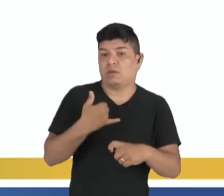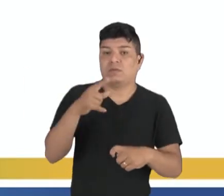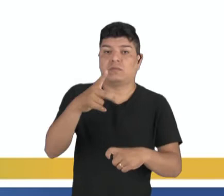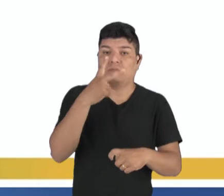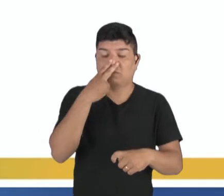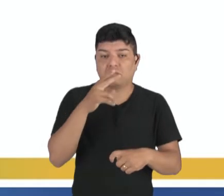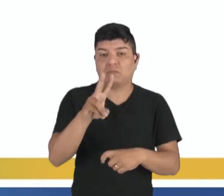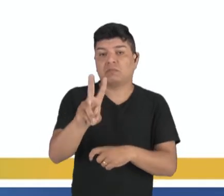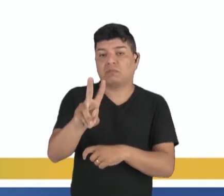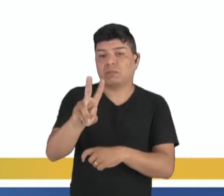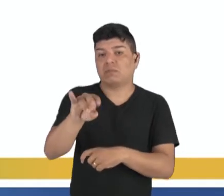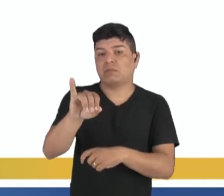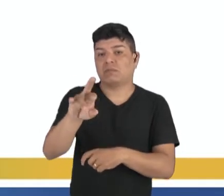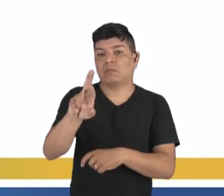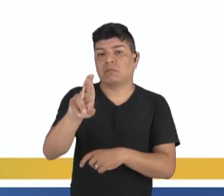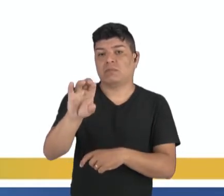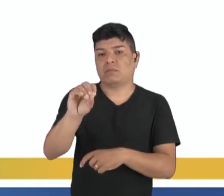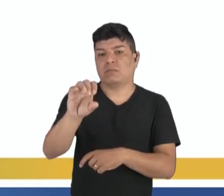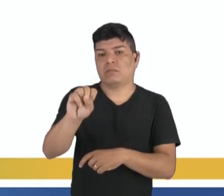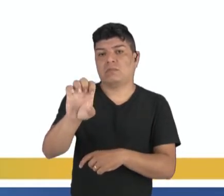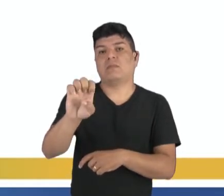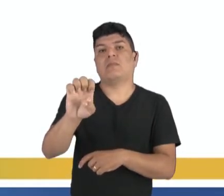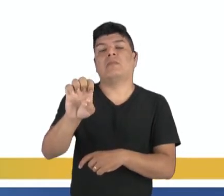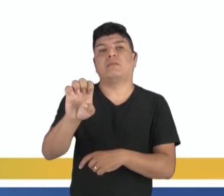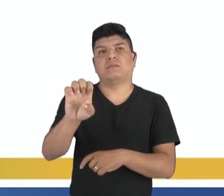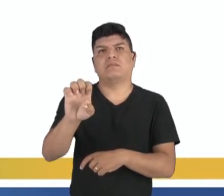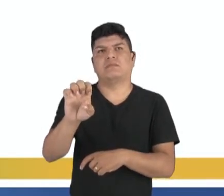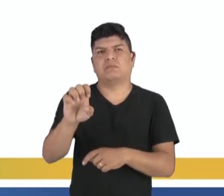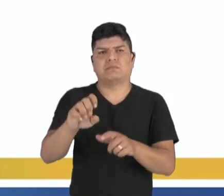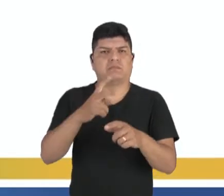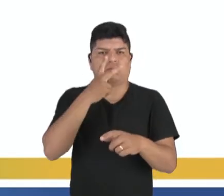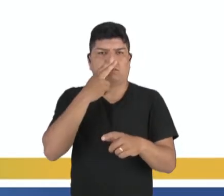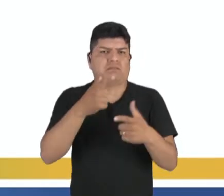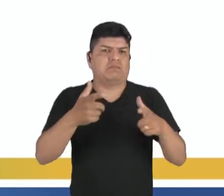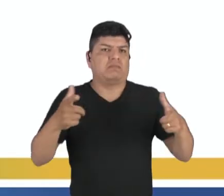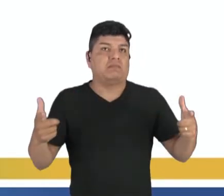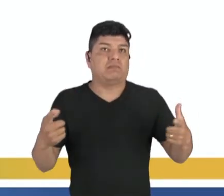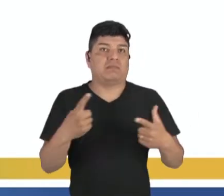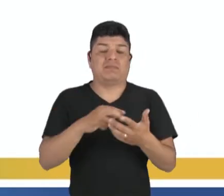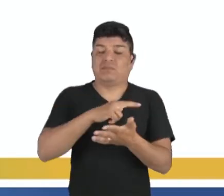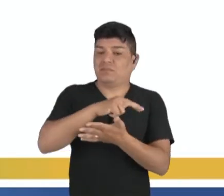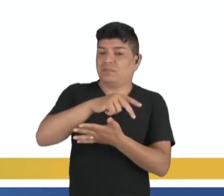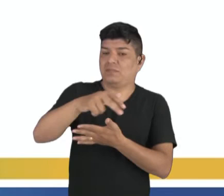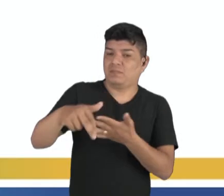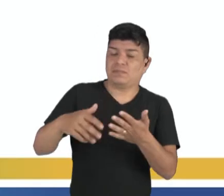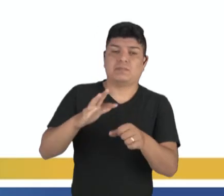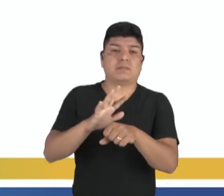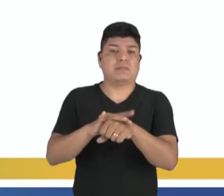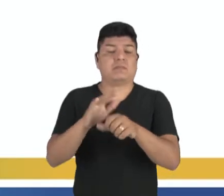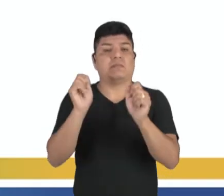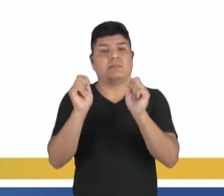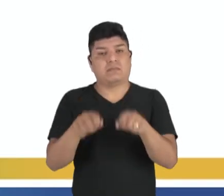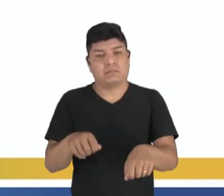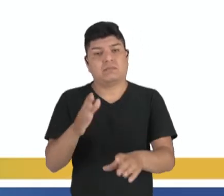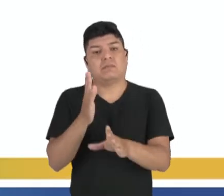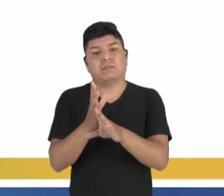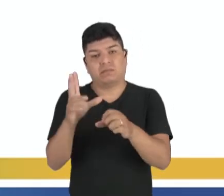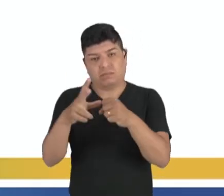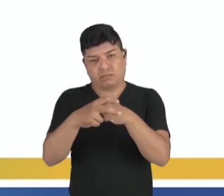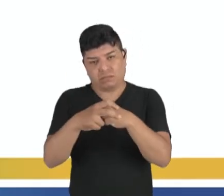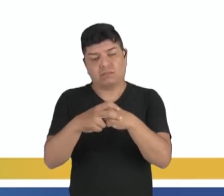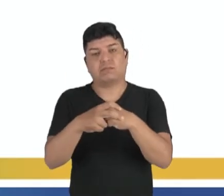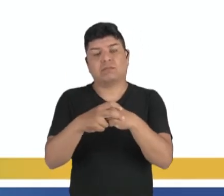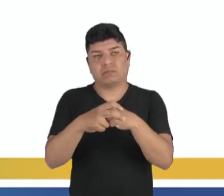com a virose. Mas falar que você está com virose é algo muito amplo, porque existem várias doenças que podem ser causadas